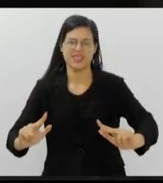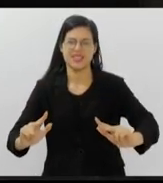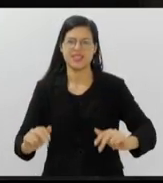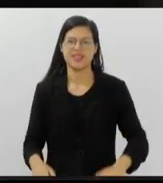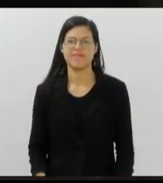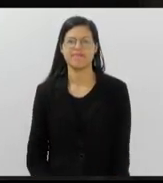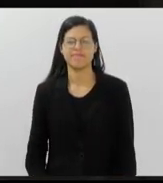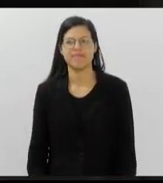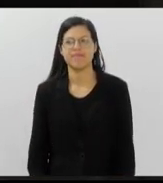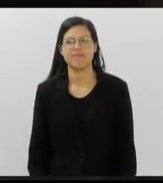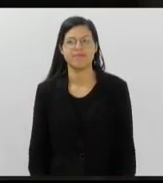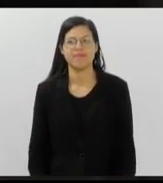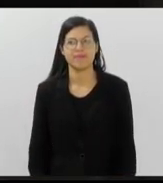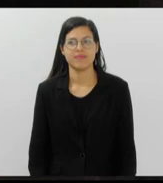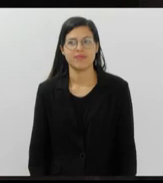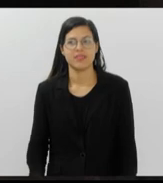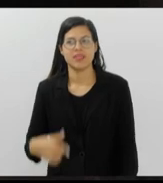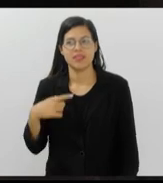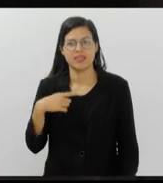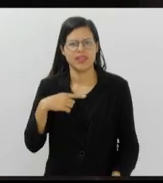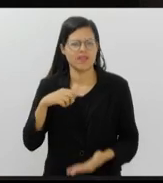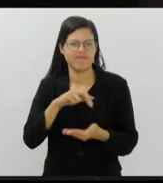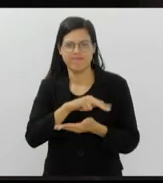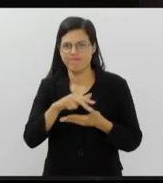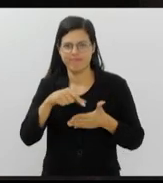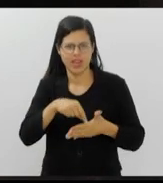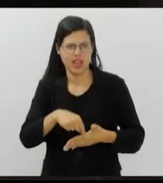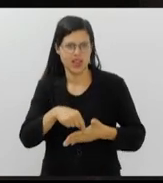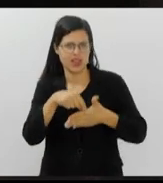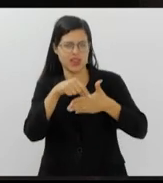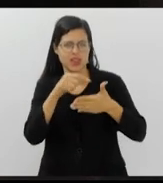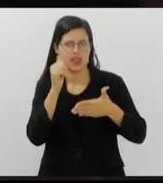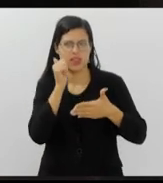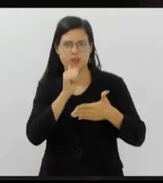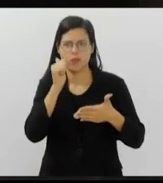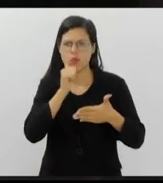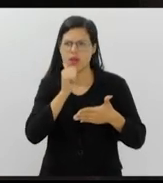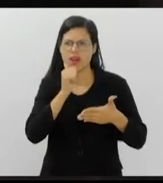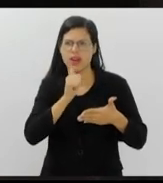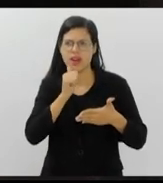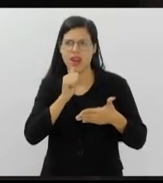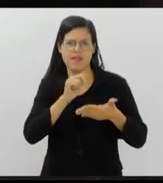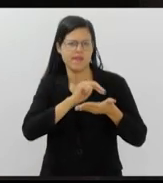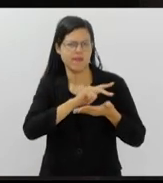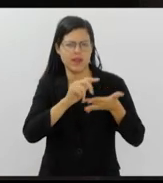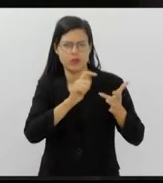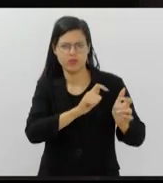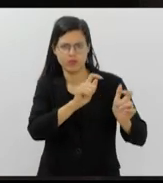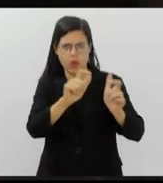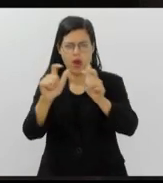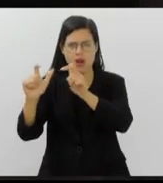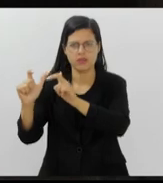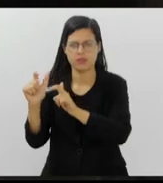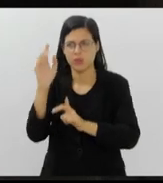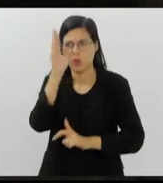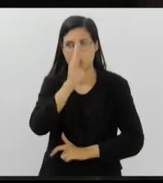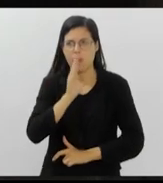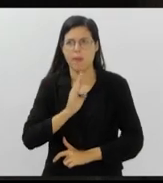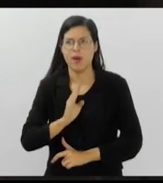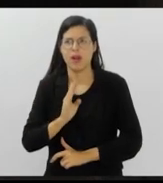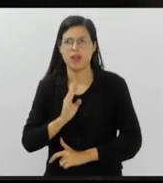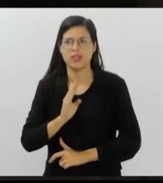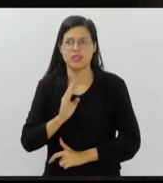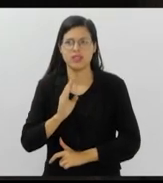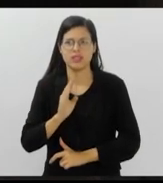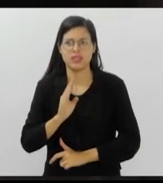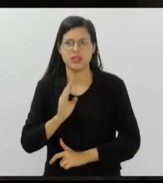Existem muitas lideranças femininas em todos os cantos do nosso país, ajudando a promover